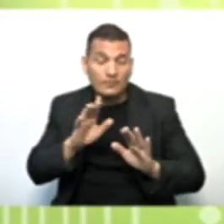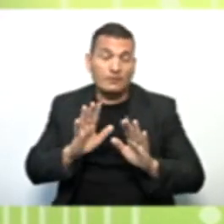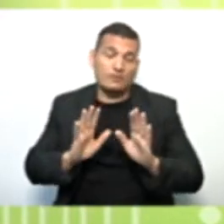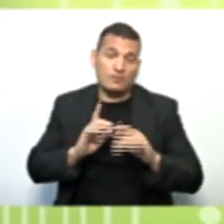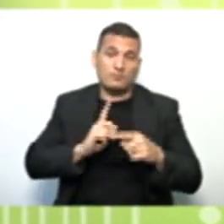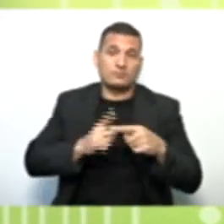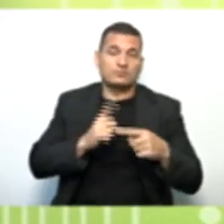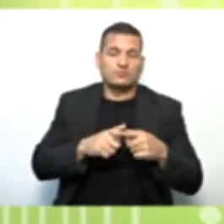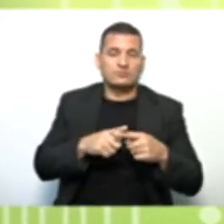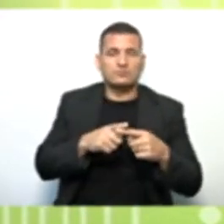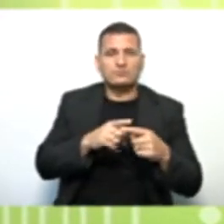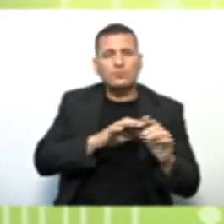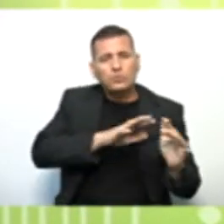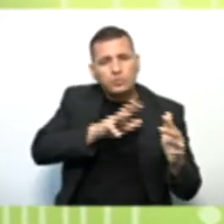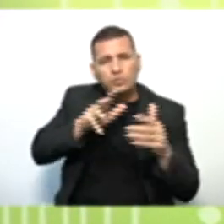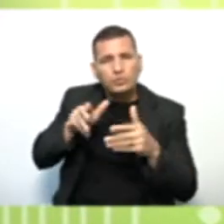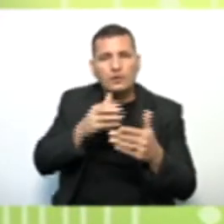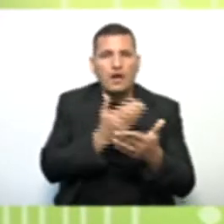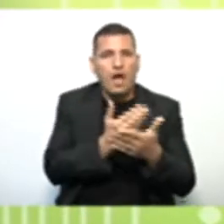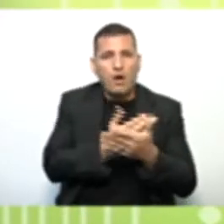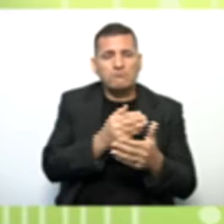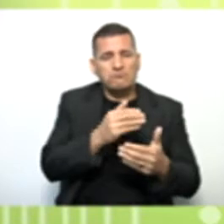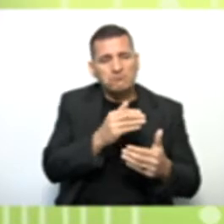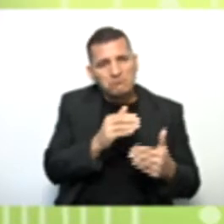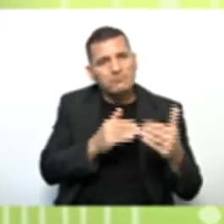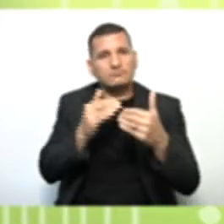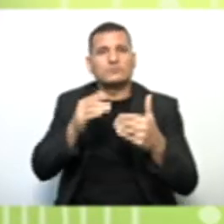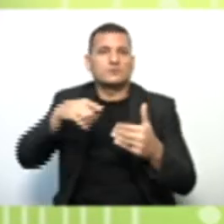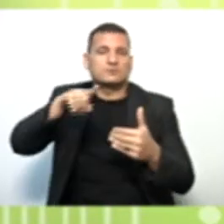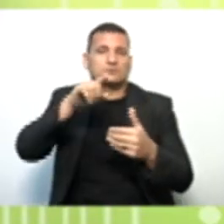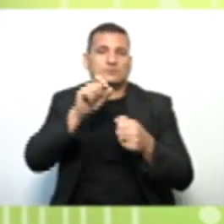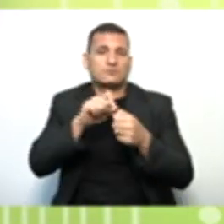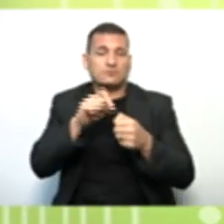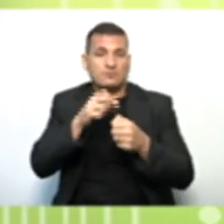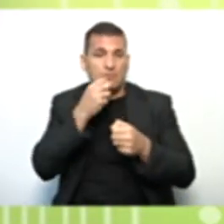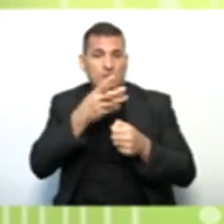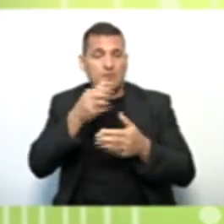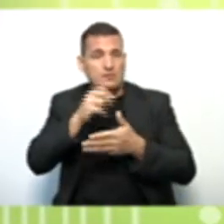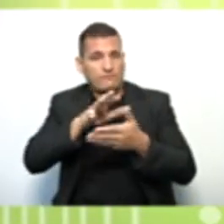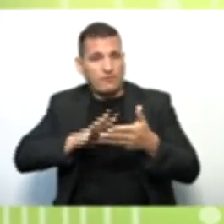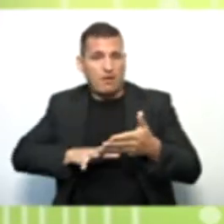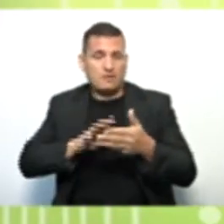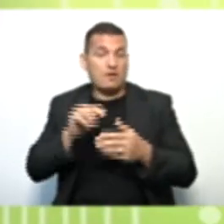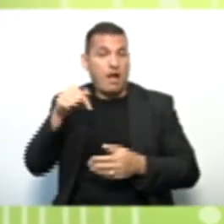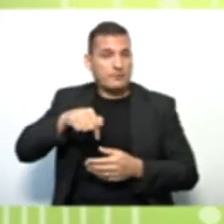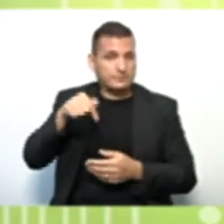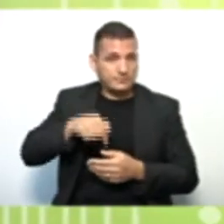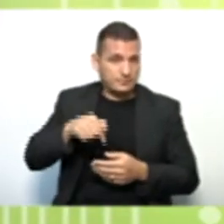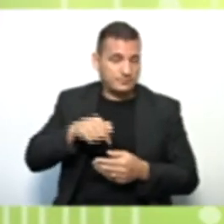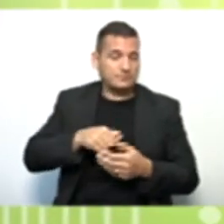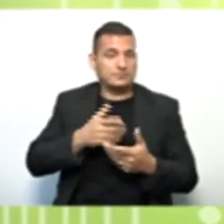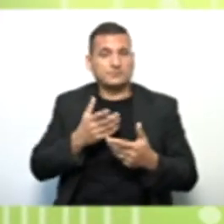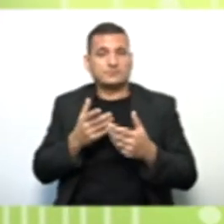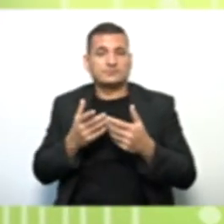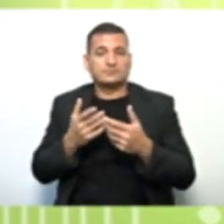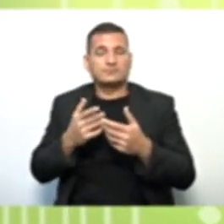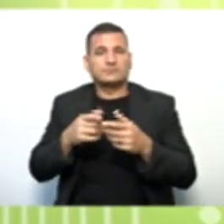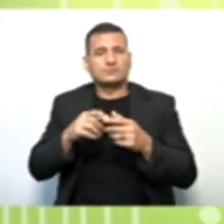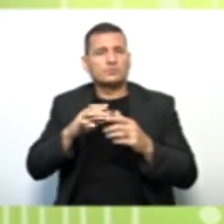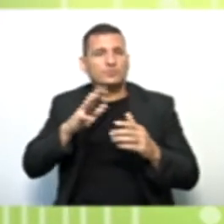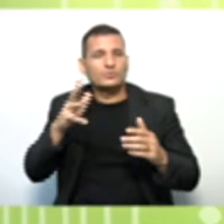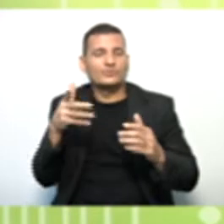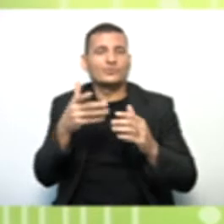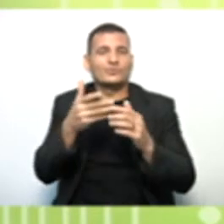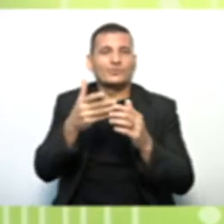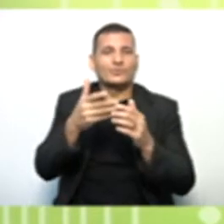progresso de todas as aulas, gente, vocês fizeram muito bem as atividades, né? Muito bem as nossas atividades presenciais aqui, os nossos enigmas,